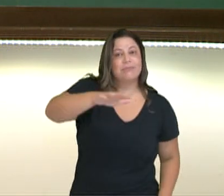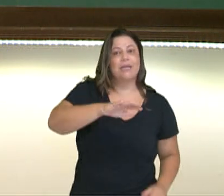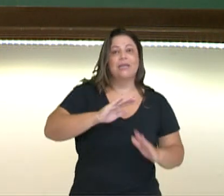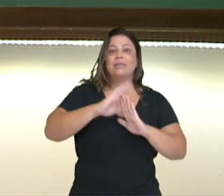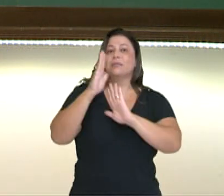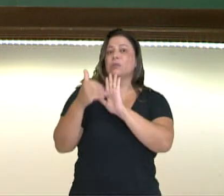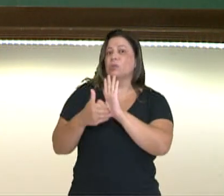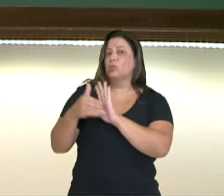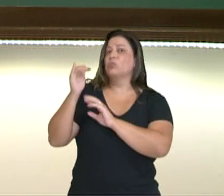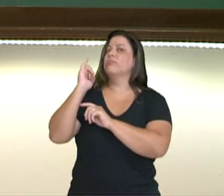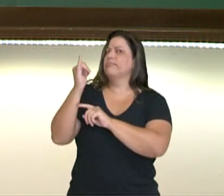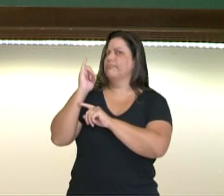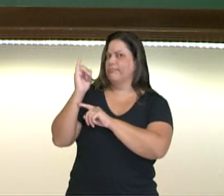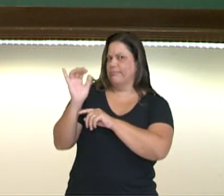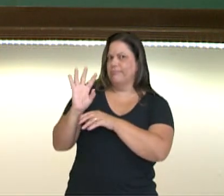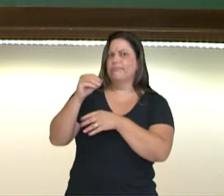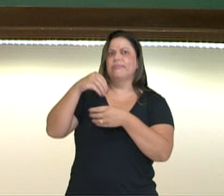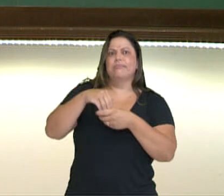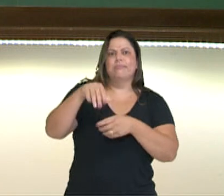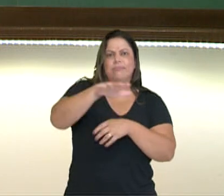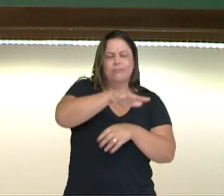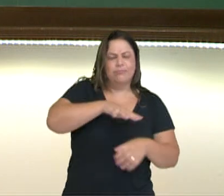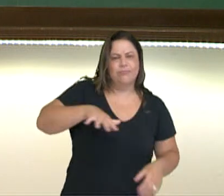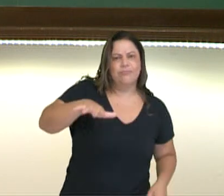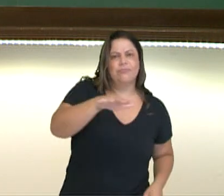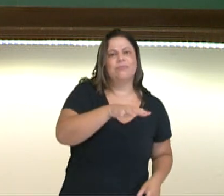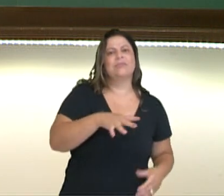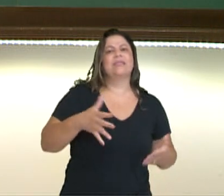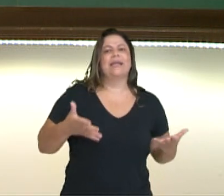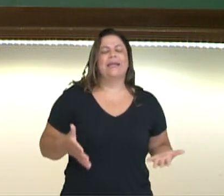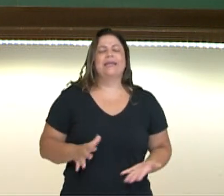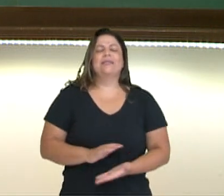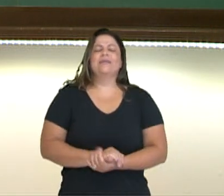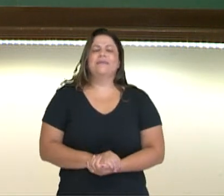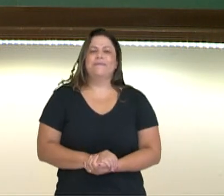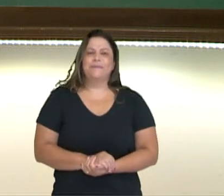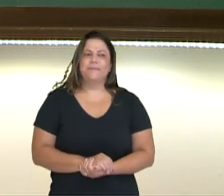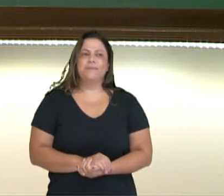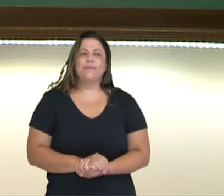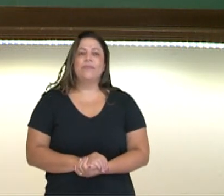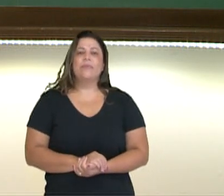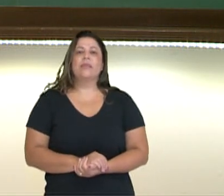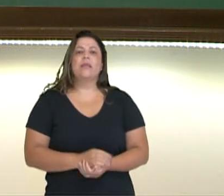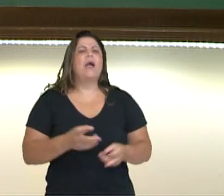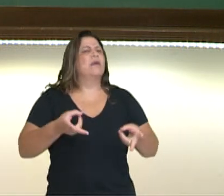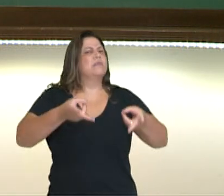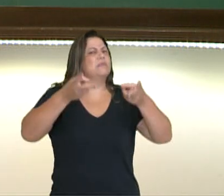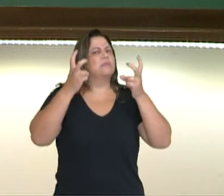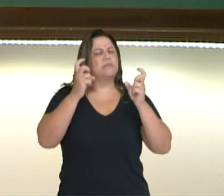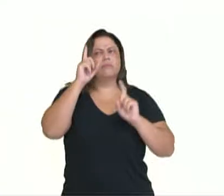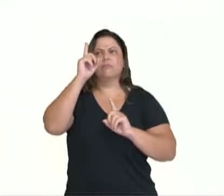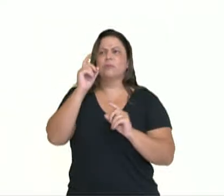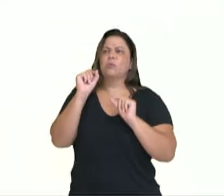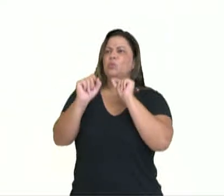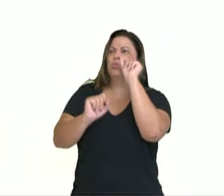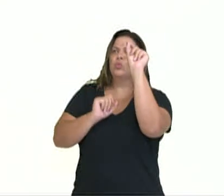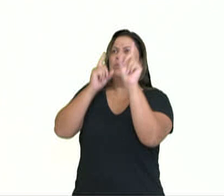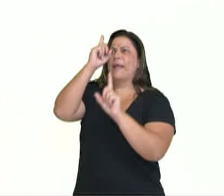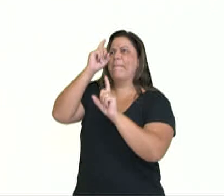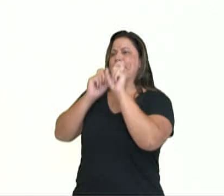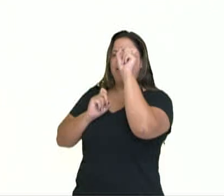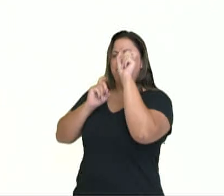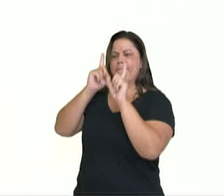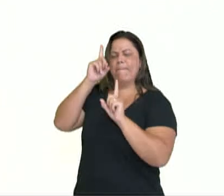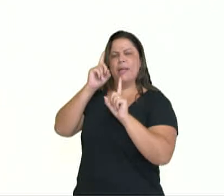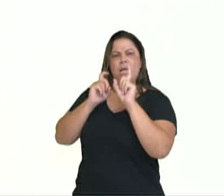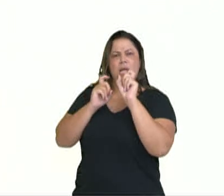Então é importante você perceber esses elementos da narrativa. Vimos que algumas expressões podem produzir efeitos de